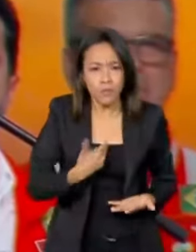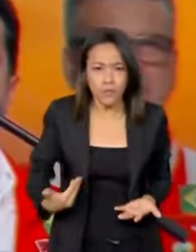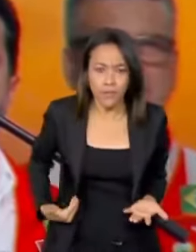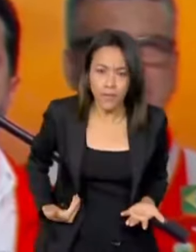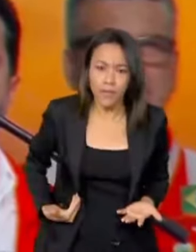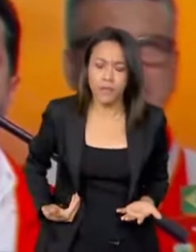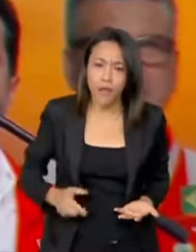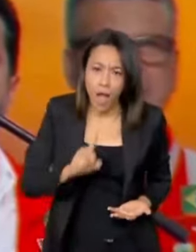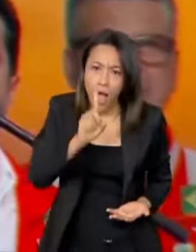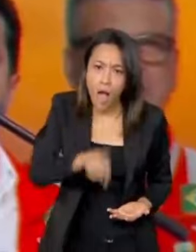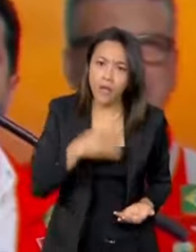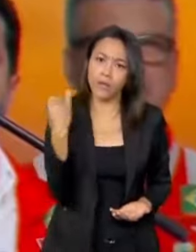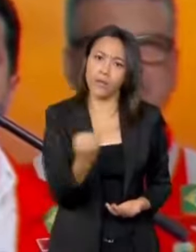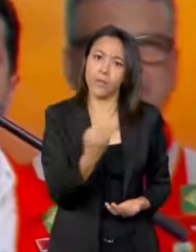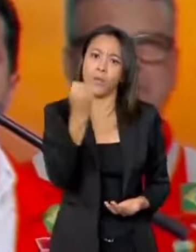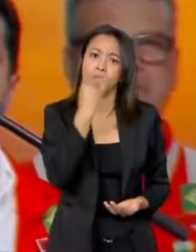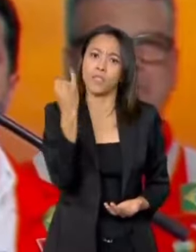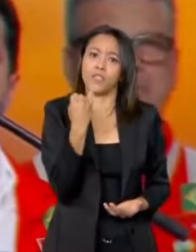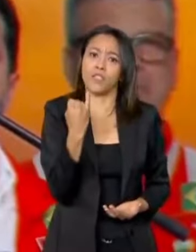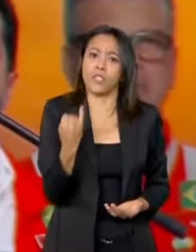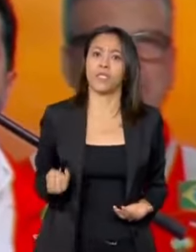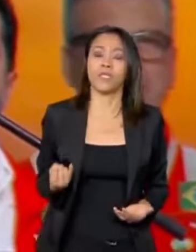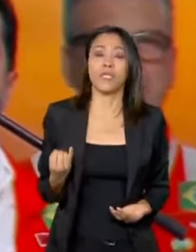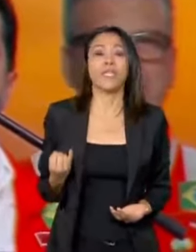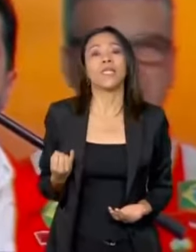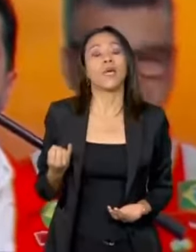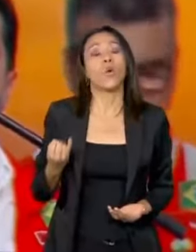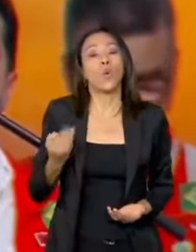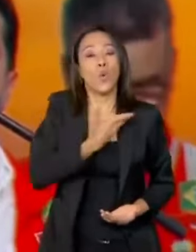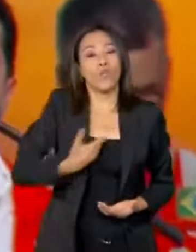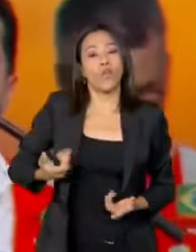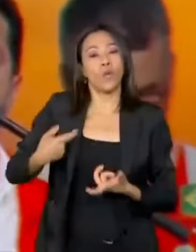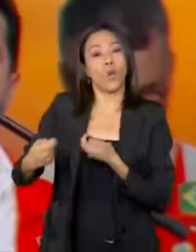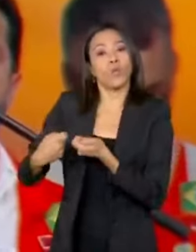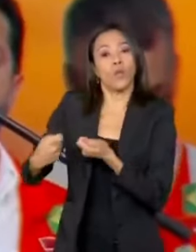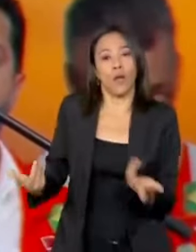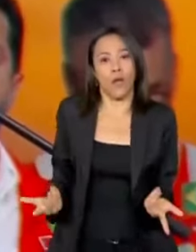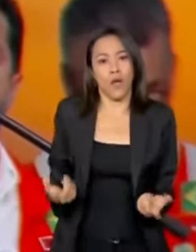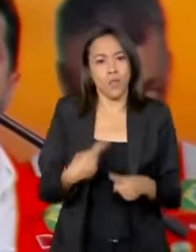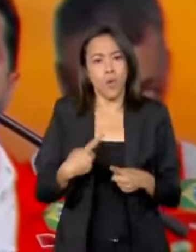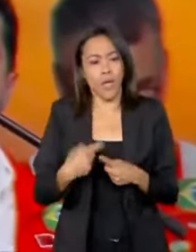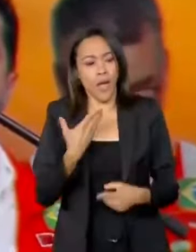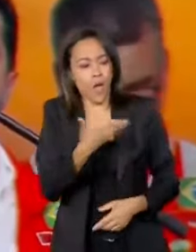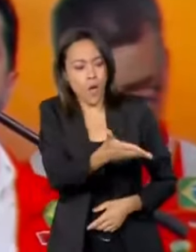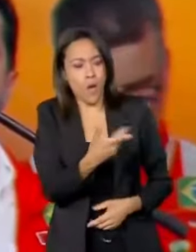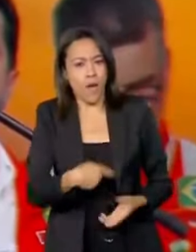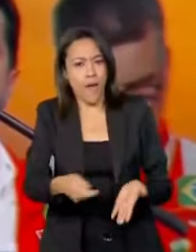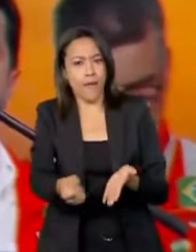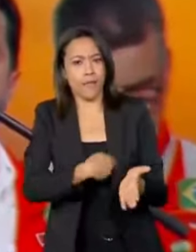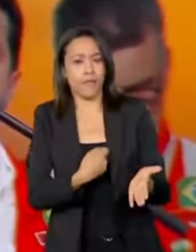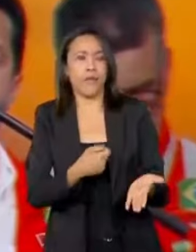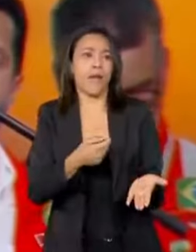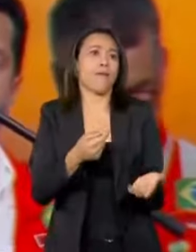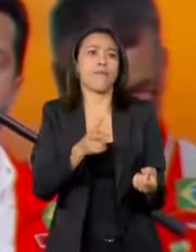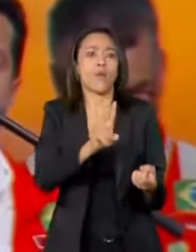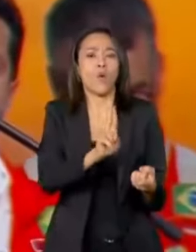são importantes estar na mão do governo? Por que que a gente agora não quis assinar com o Mercosul, com a União